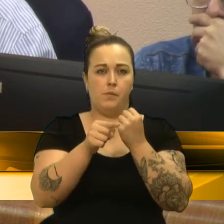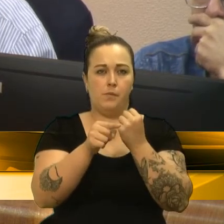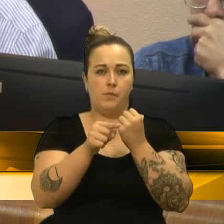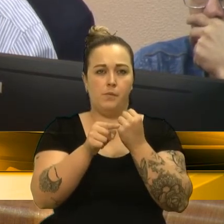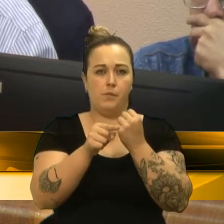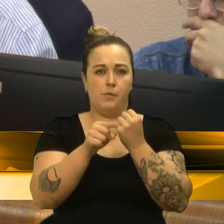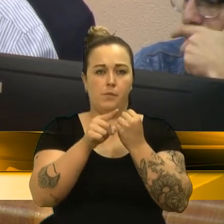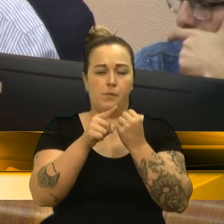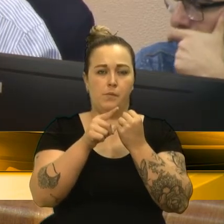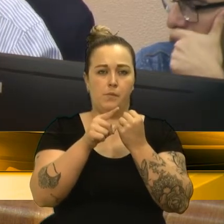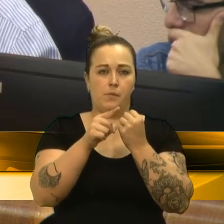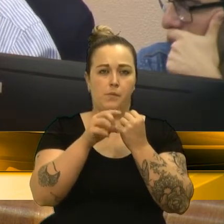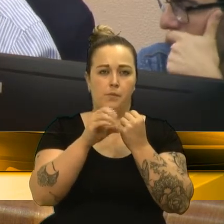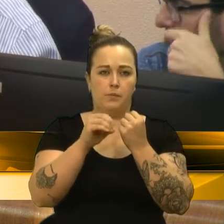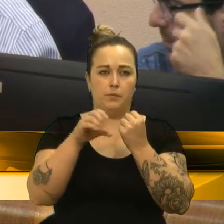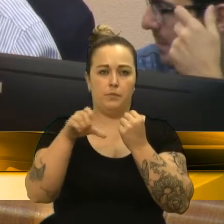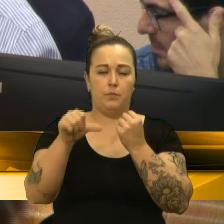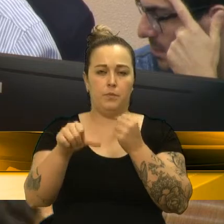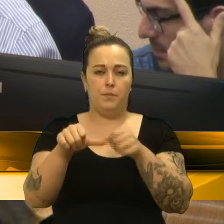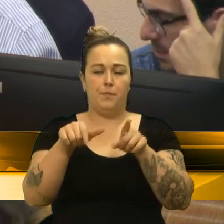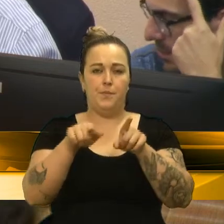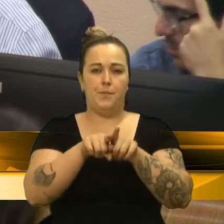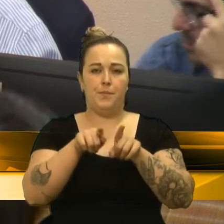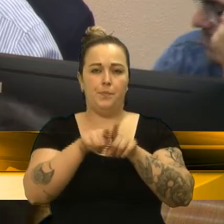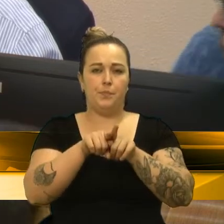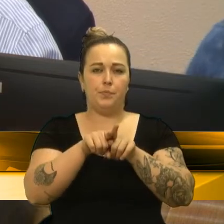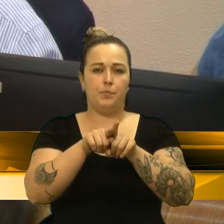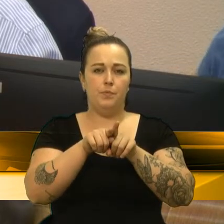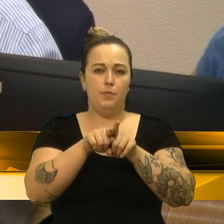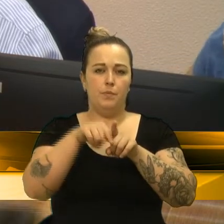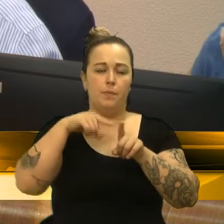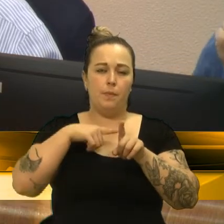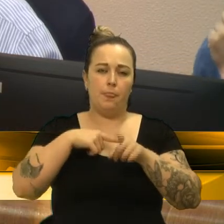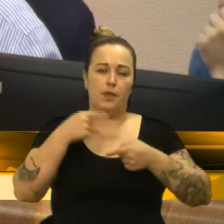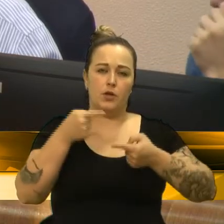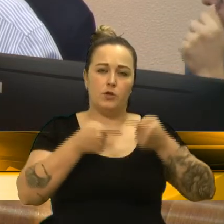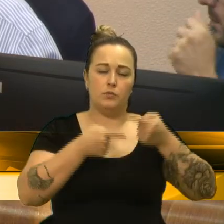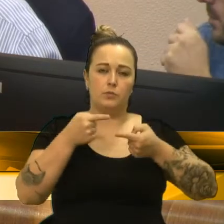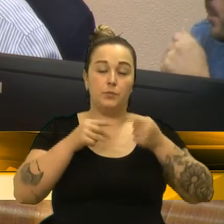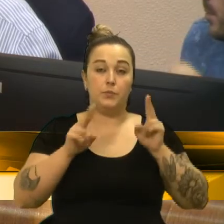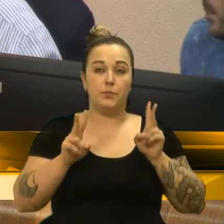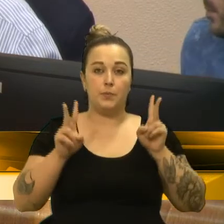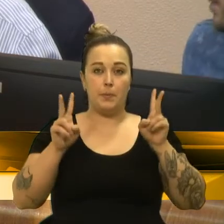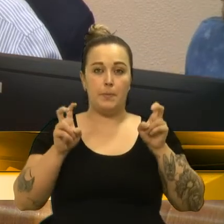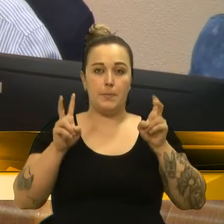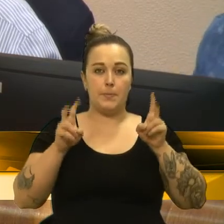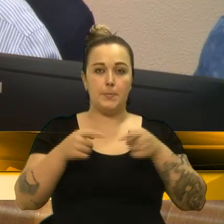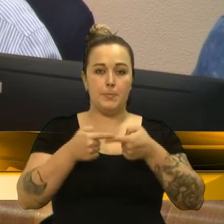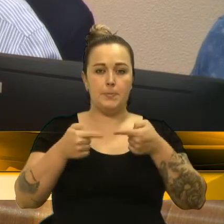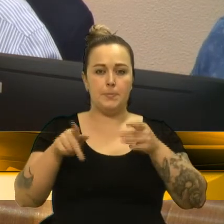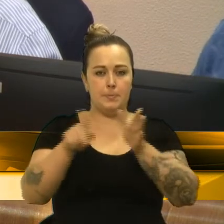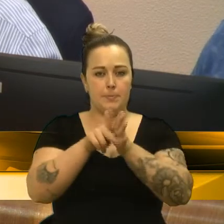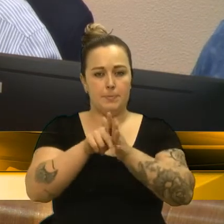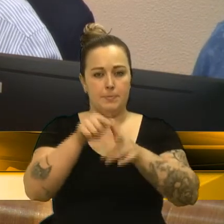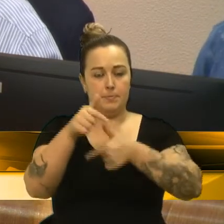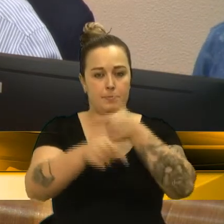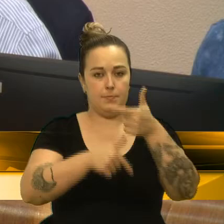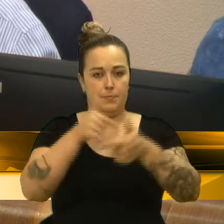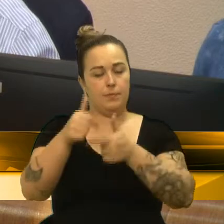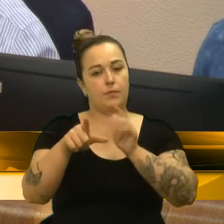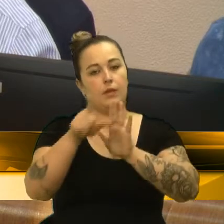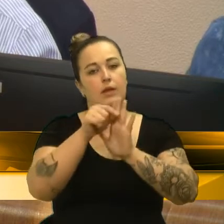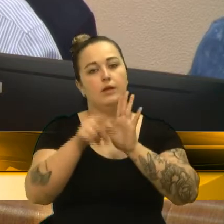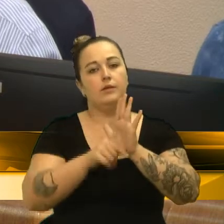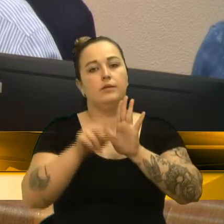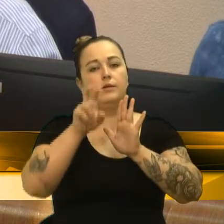5.009.515, que tratam, respectivamente, do anterior e do atual processo de cassação, o denunciado sustentou a nulidade da notificação prevista no artigo